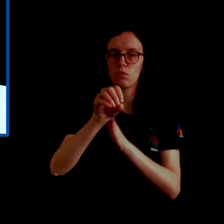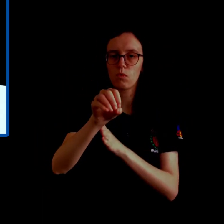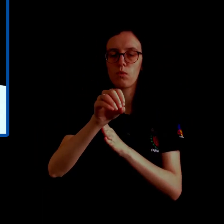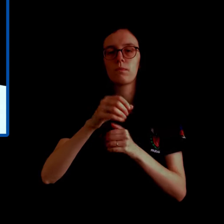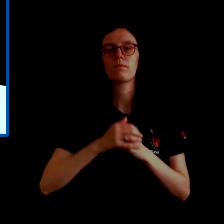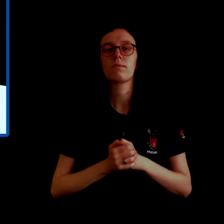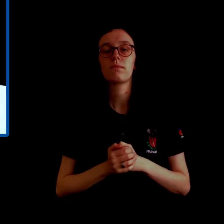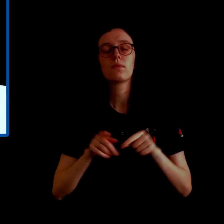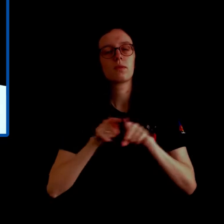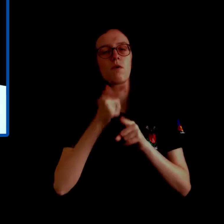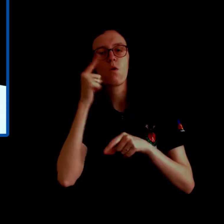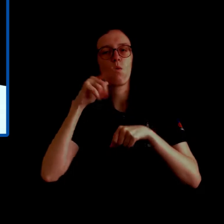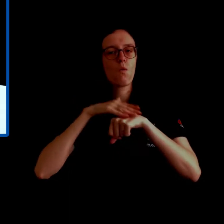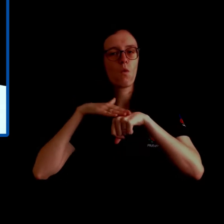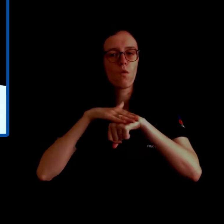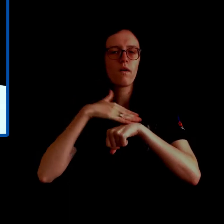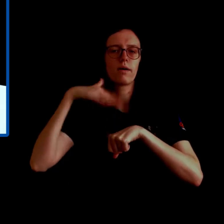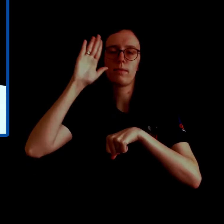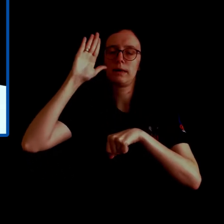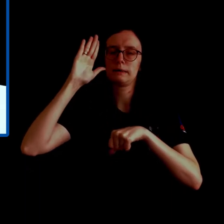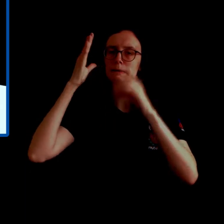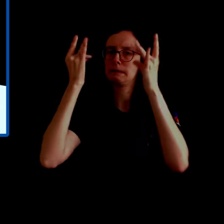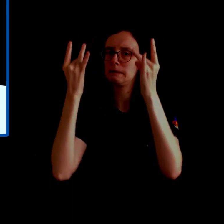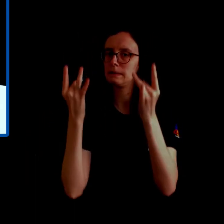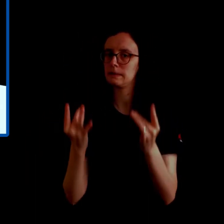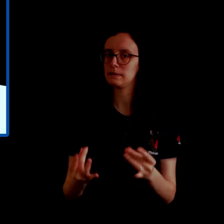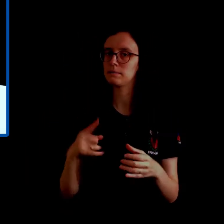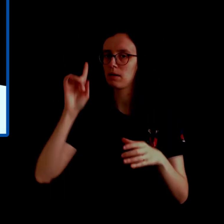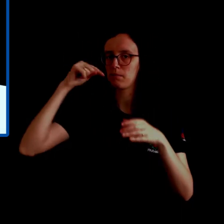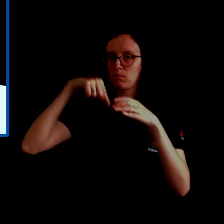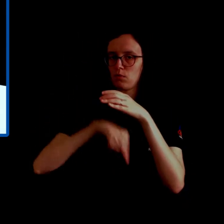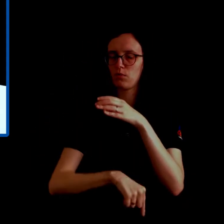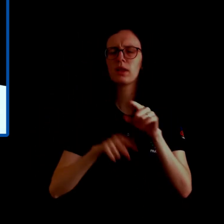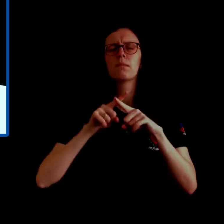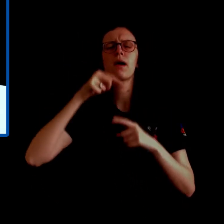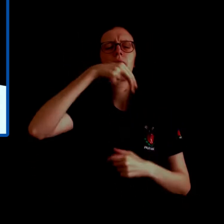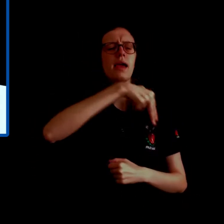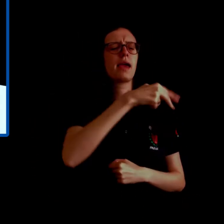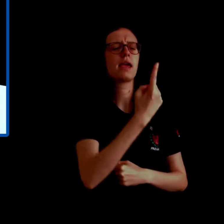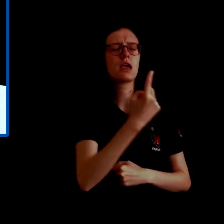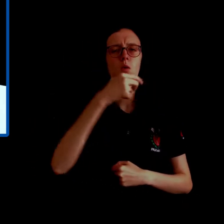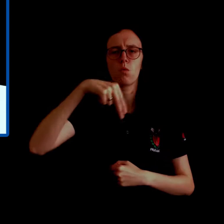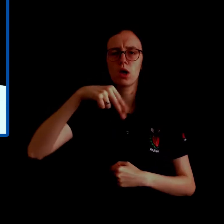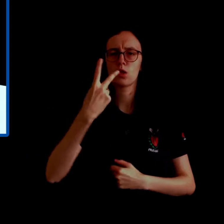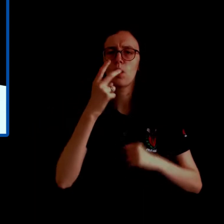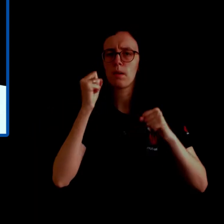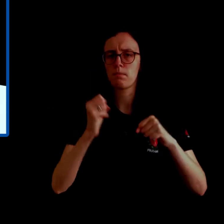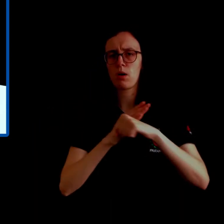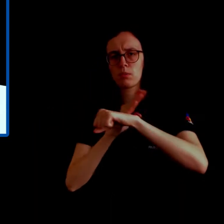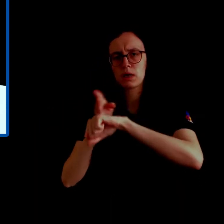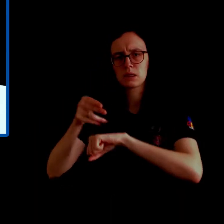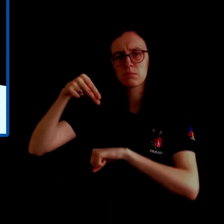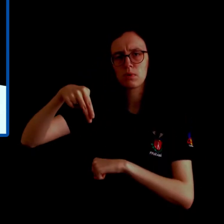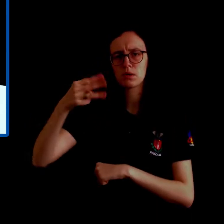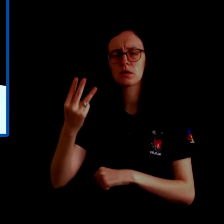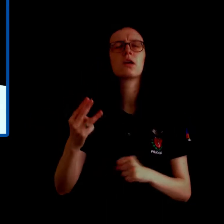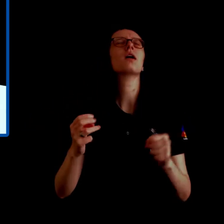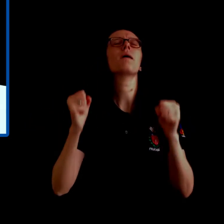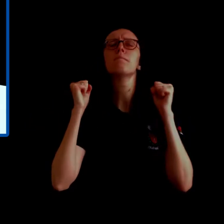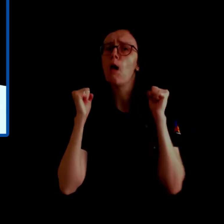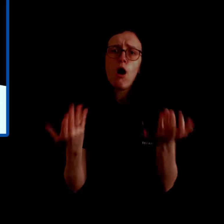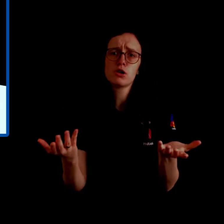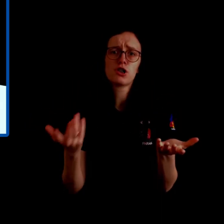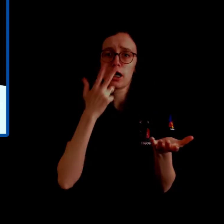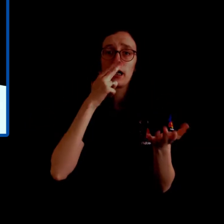outra conversa, uma conversa mais densa. Mais uma vez, quem é N1 e N2 pode participar do N3? Pode e